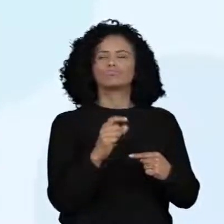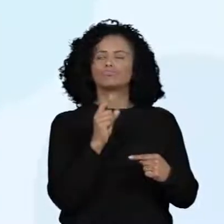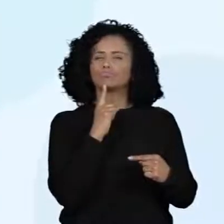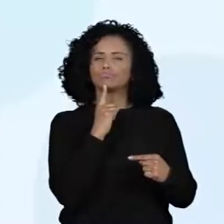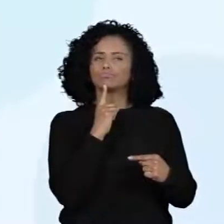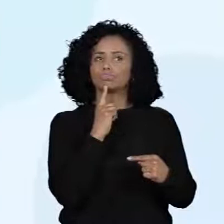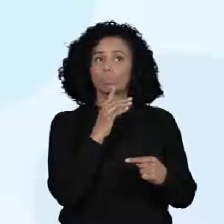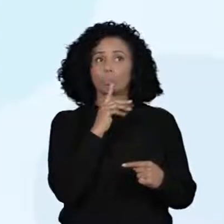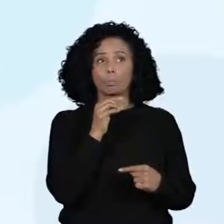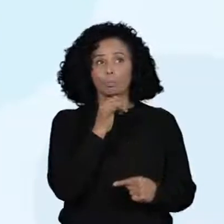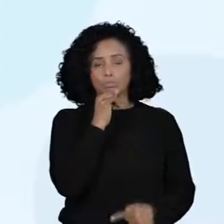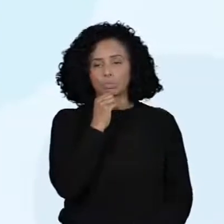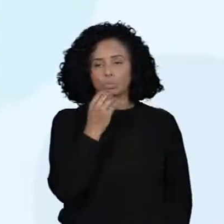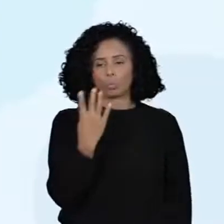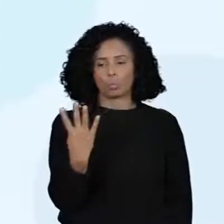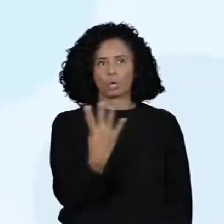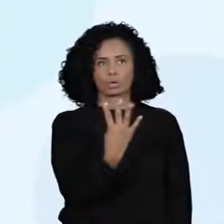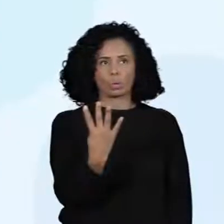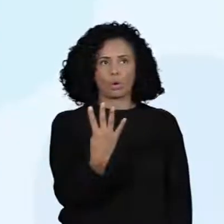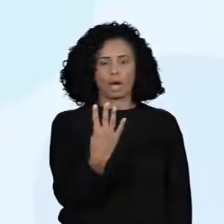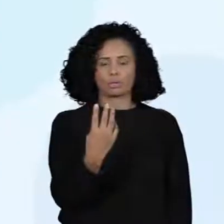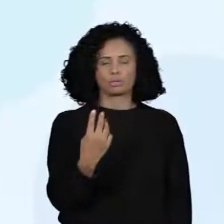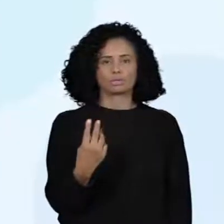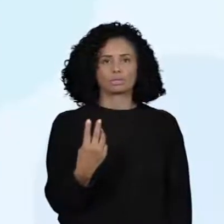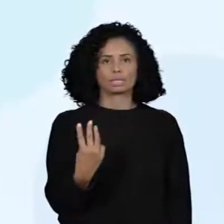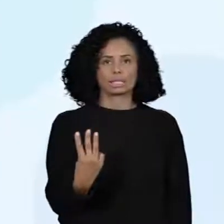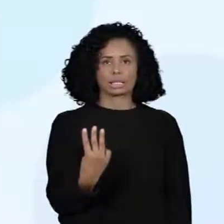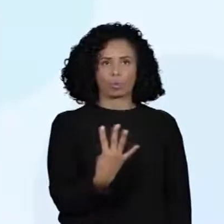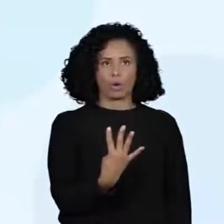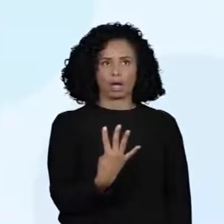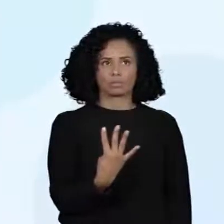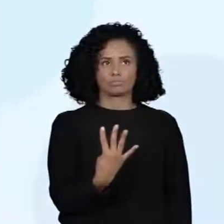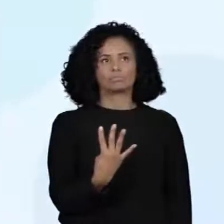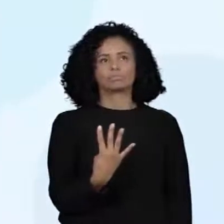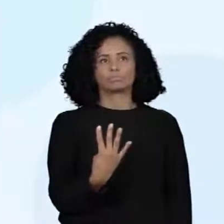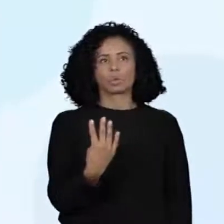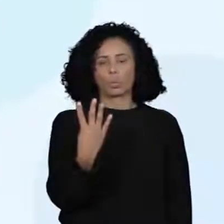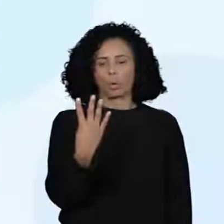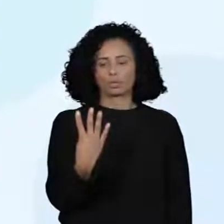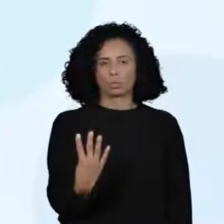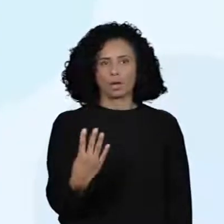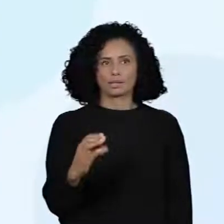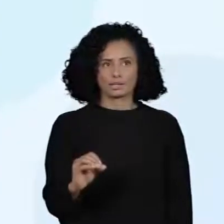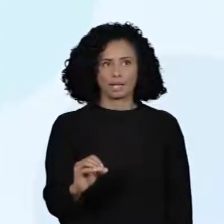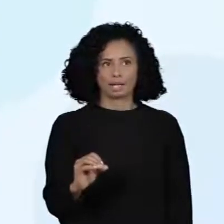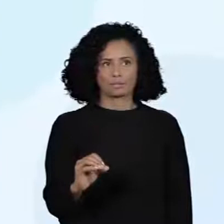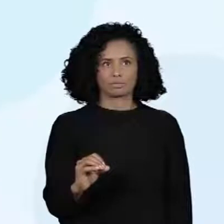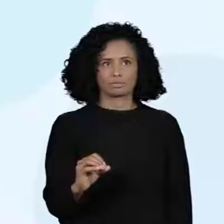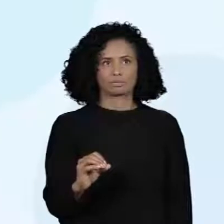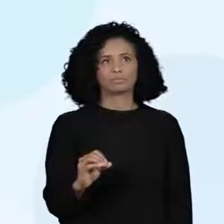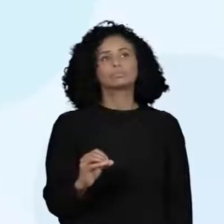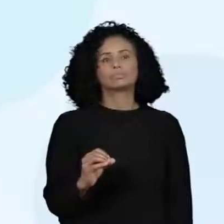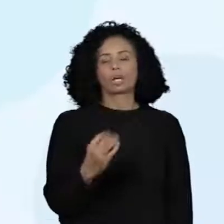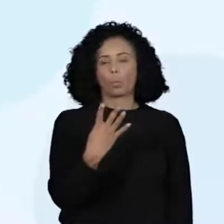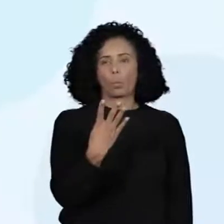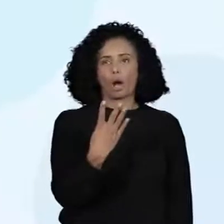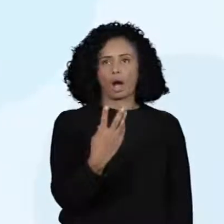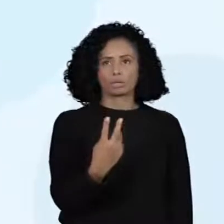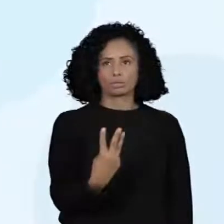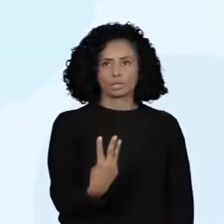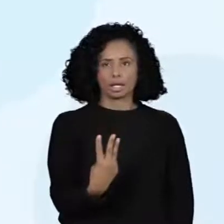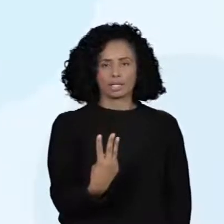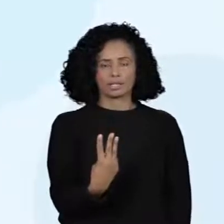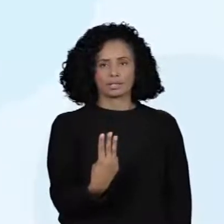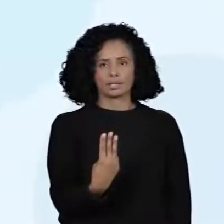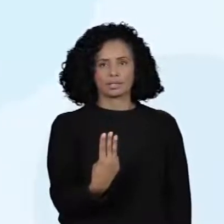4 dezenas, tirei 3 dezenas. 1 dezena. Então, o resultado aí, nós já descobrimos